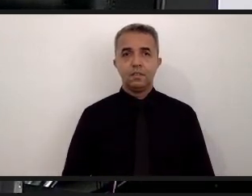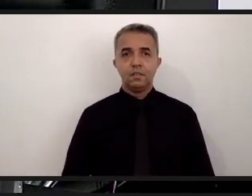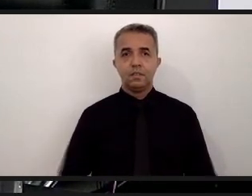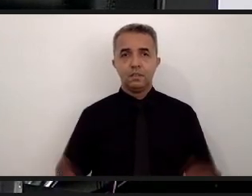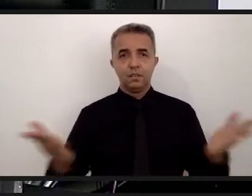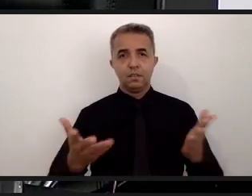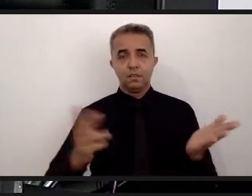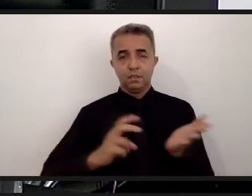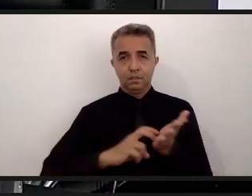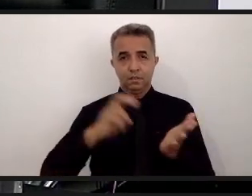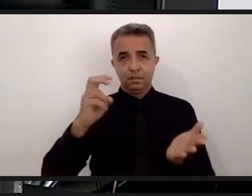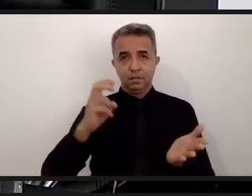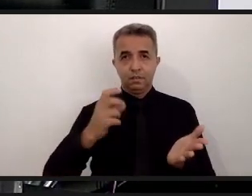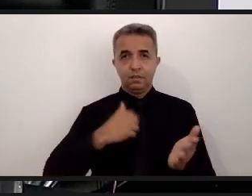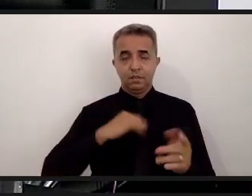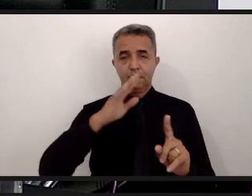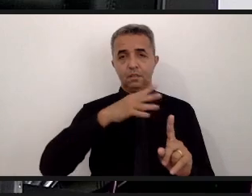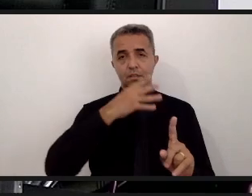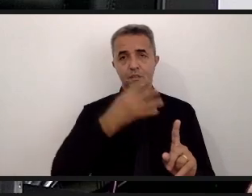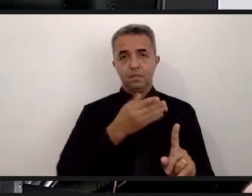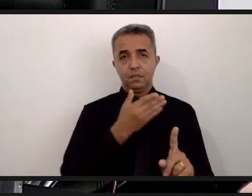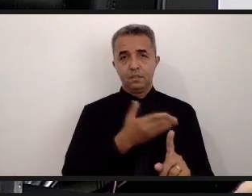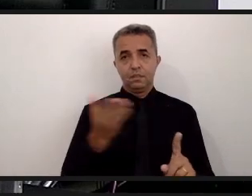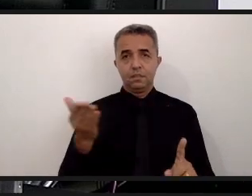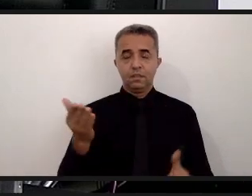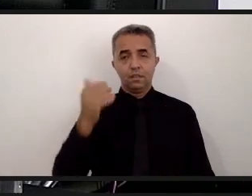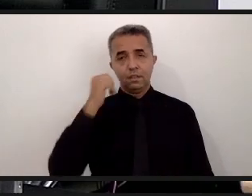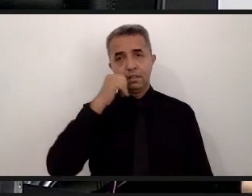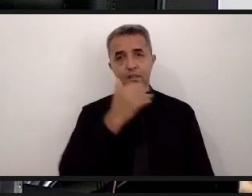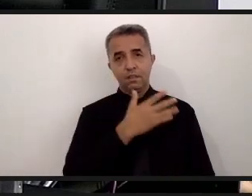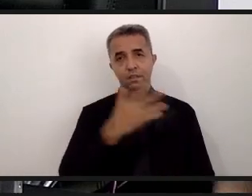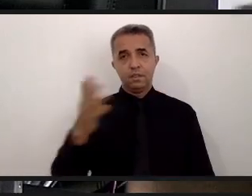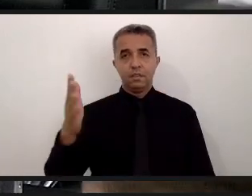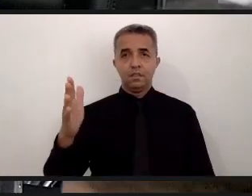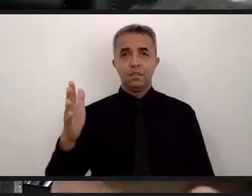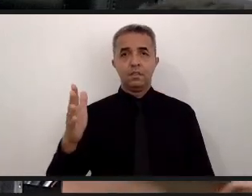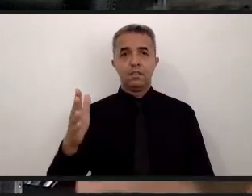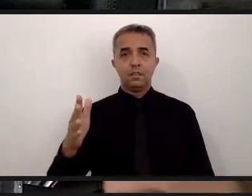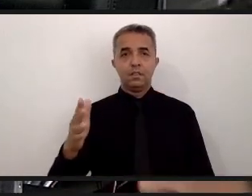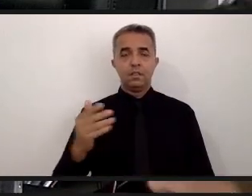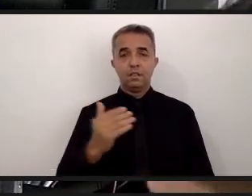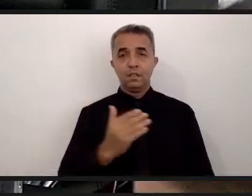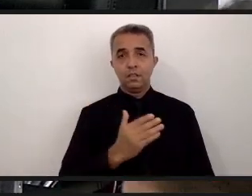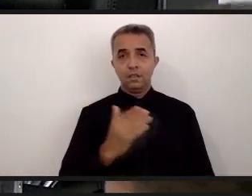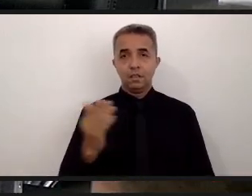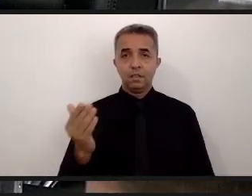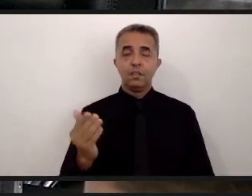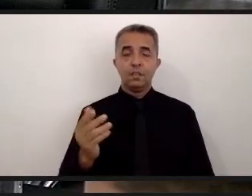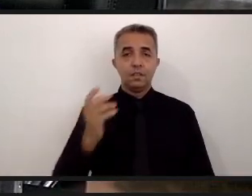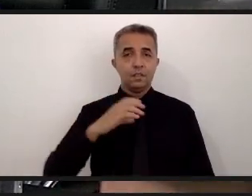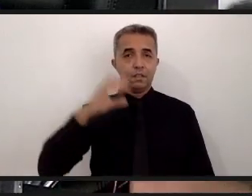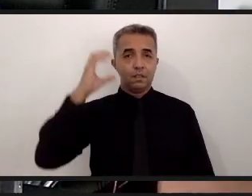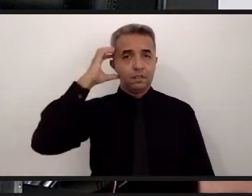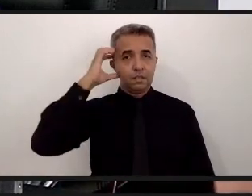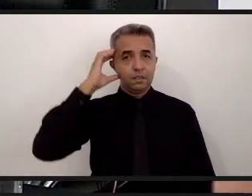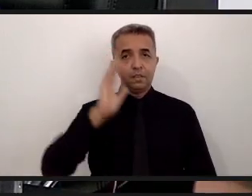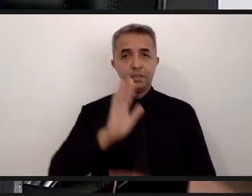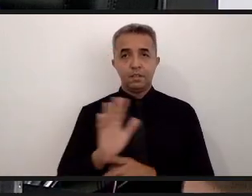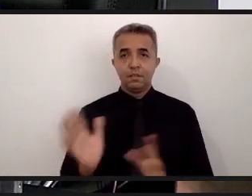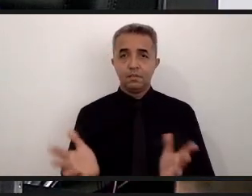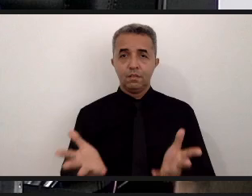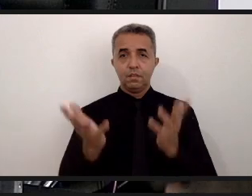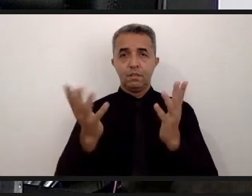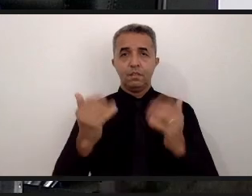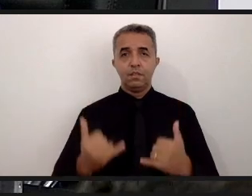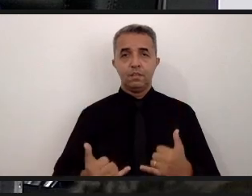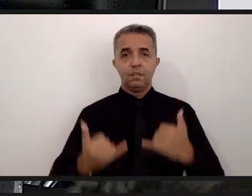nos reunimos aqui para homenagear essas mulheres incríveis que enriquecem a nossa Cuiabá e que nos dá muito orgulho